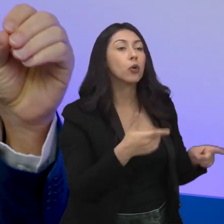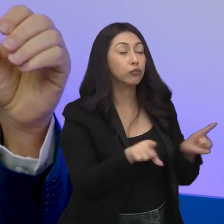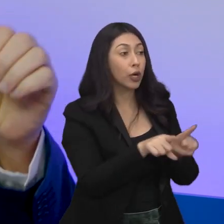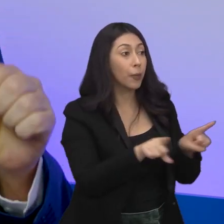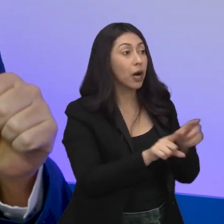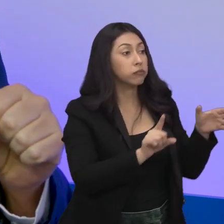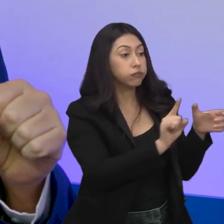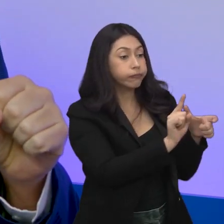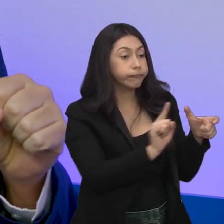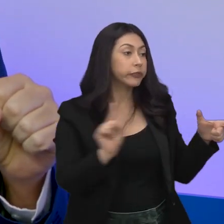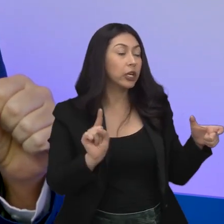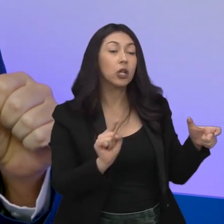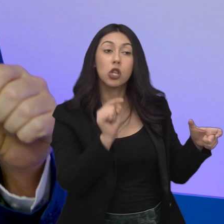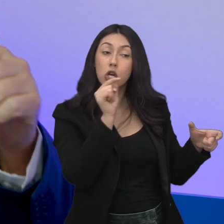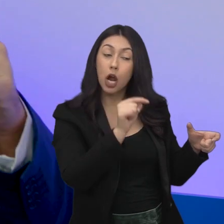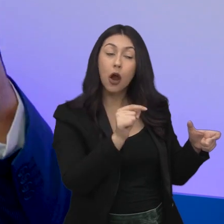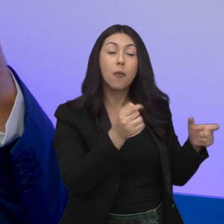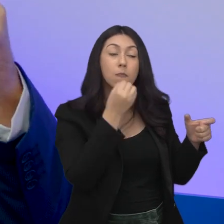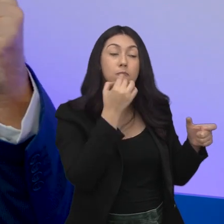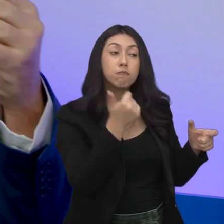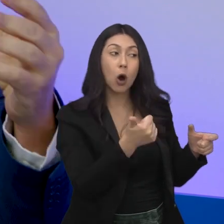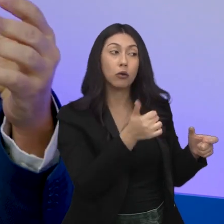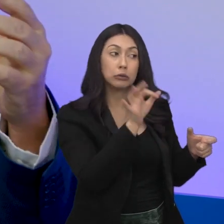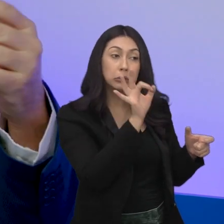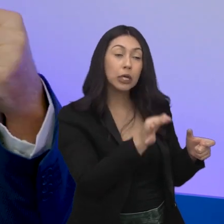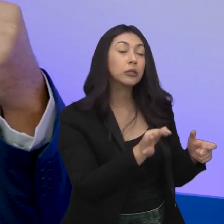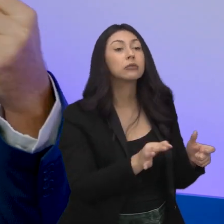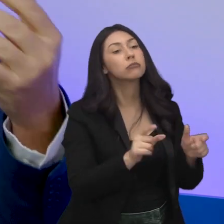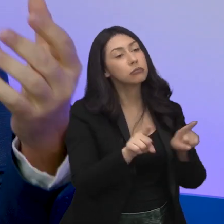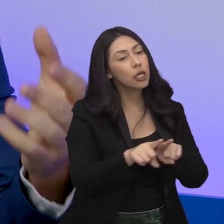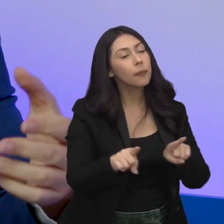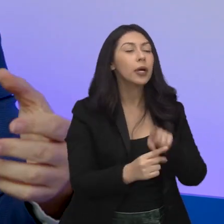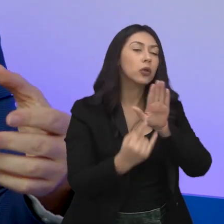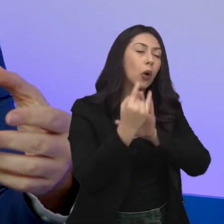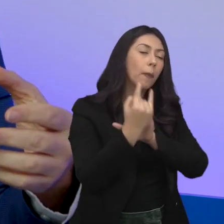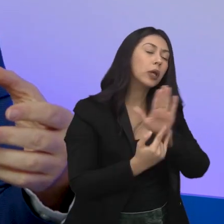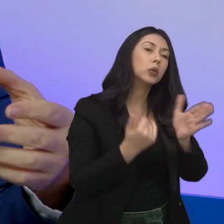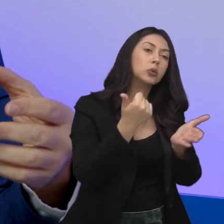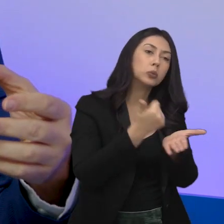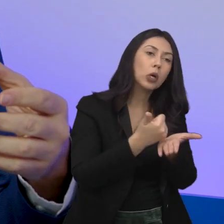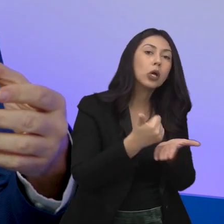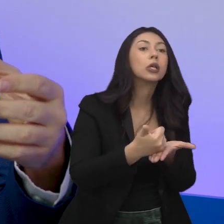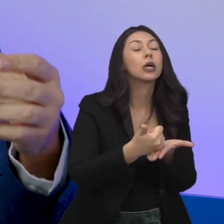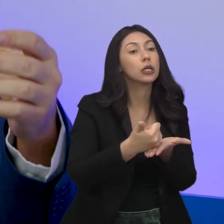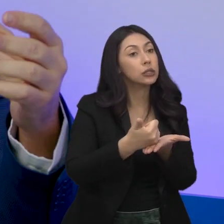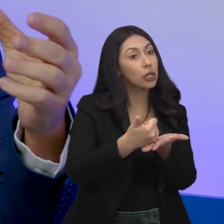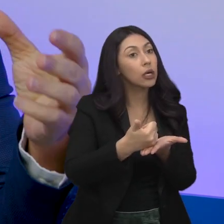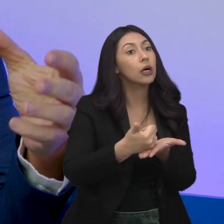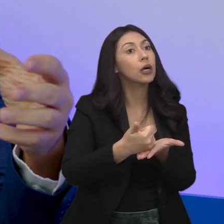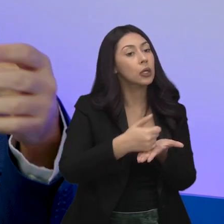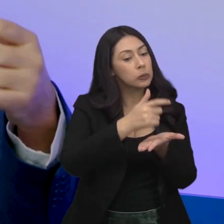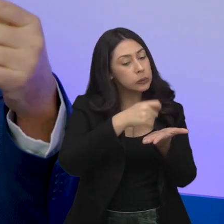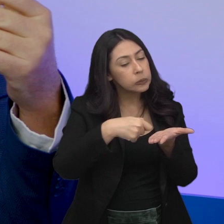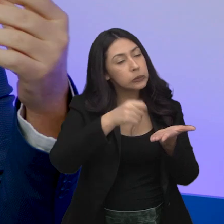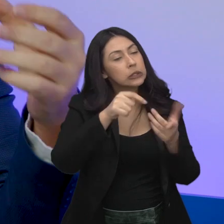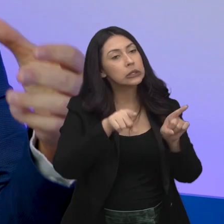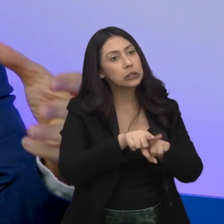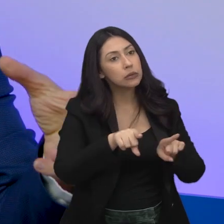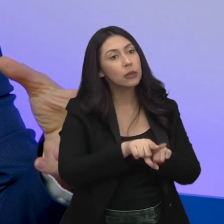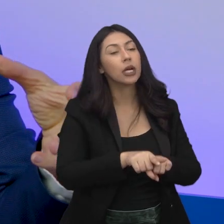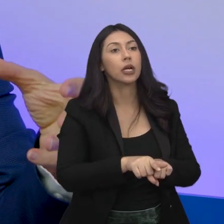O laudo é de suma importância. Aí depois, lógico, o contrato de locação propriamente dita, feito da maneira correta